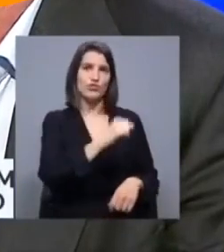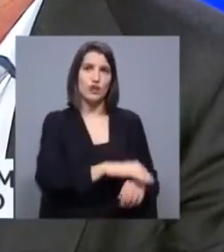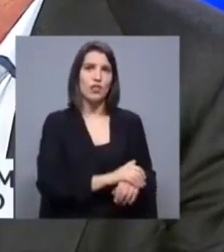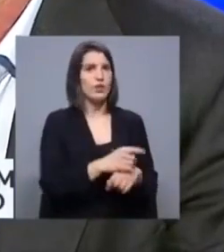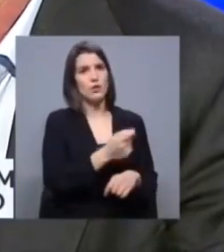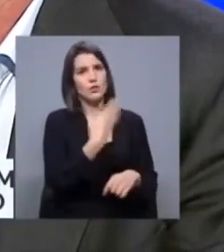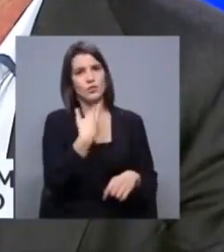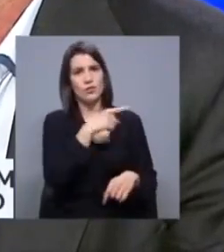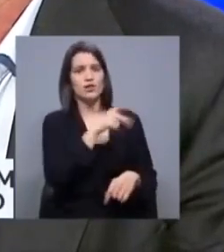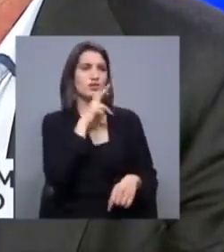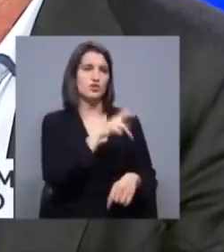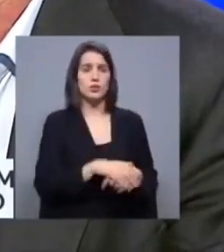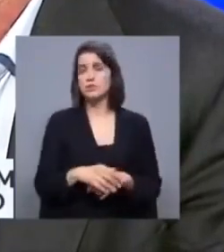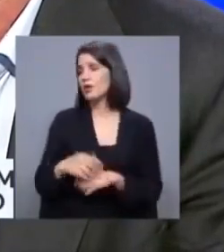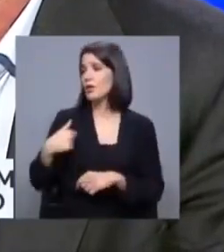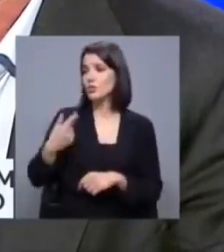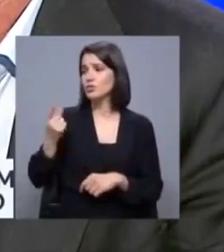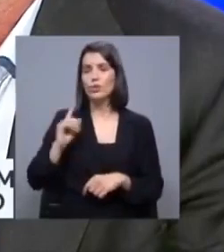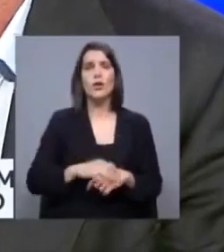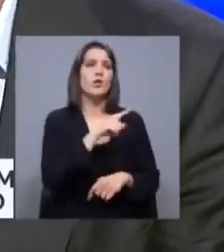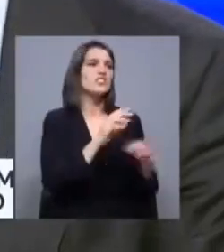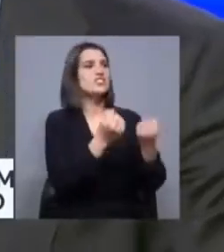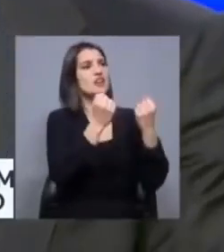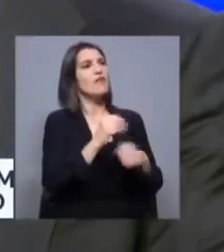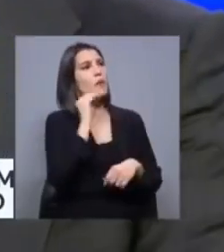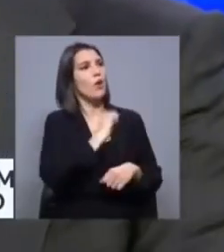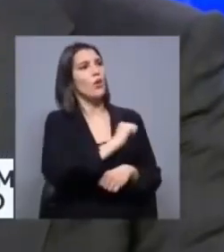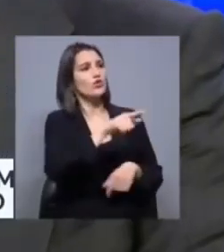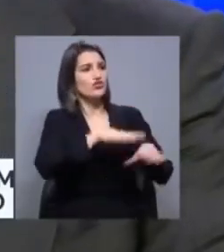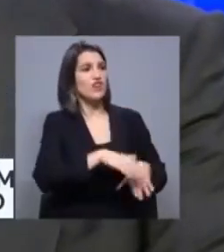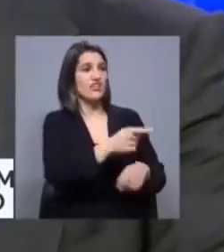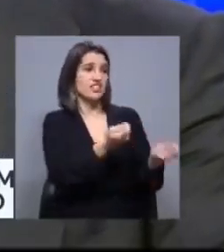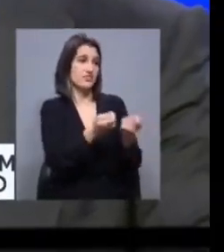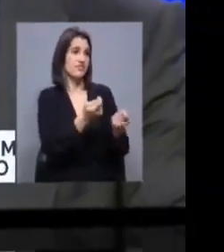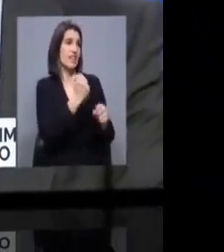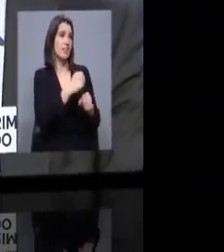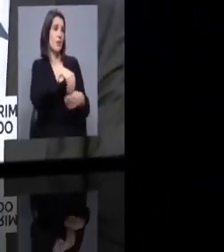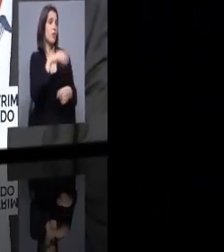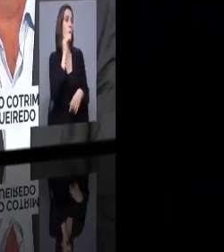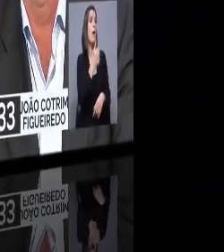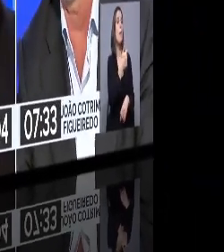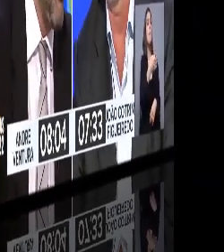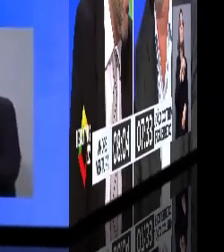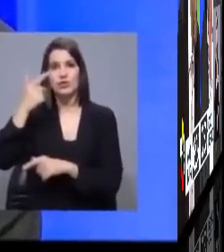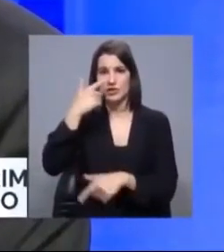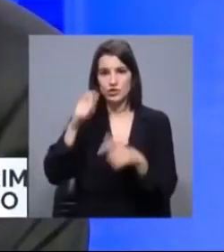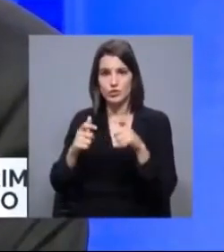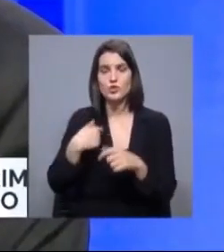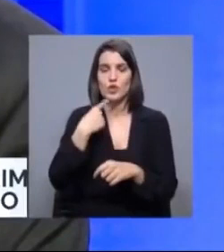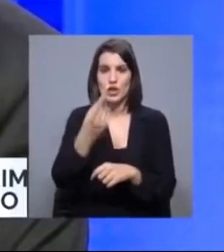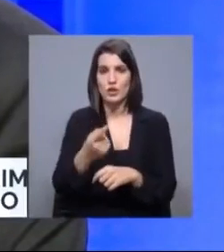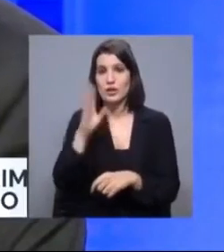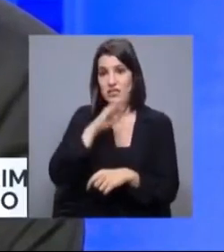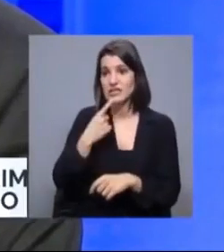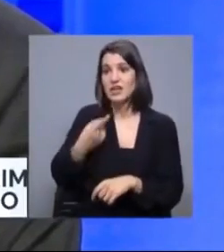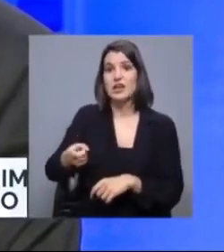que fica muito mal esse argumento. Era o mesmo que eu dizer que tu és contra salvar bancos, mas foste CEO numa altura em que o IPN recebeu, ou o link que recebia, recebeu não sei quantos milhões de Estado. Se o Rui